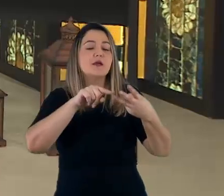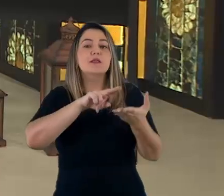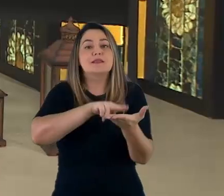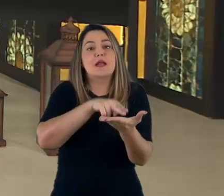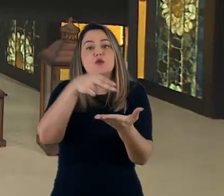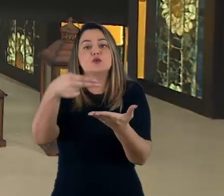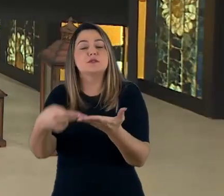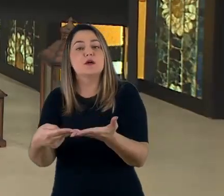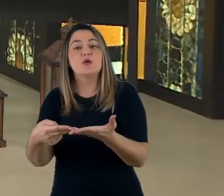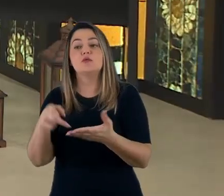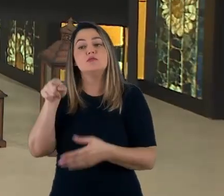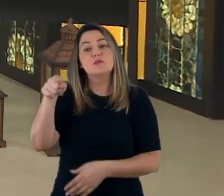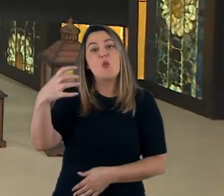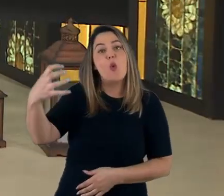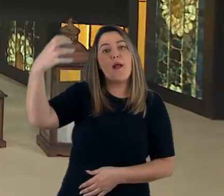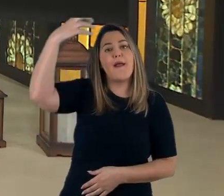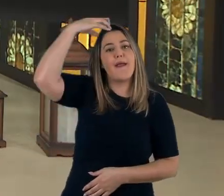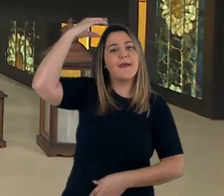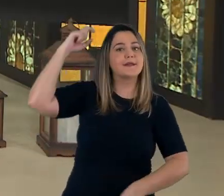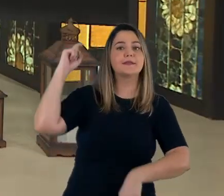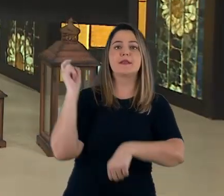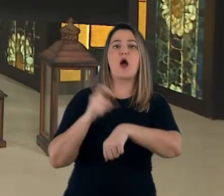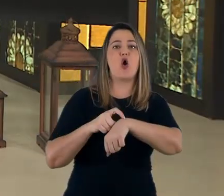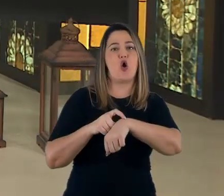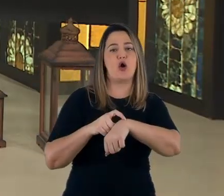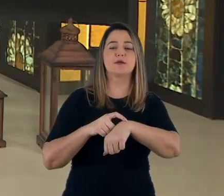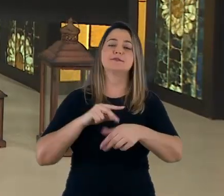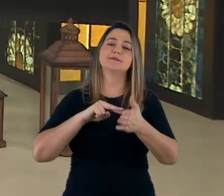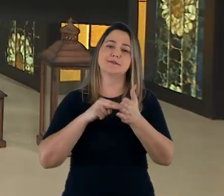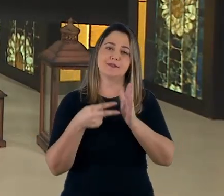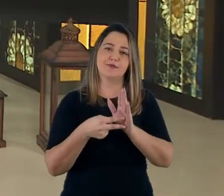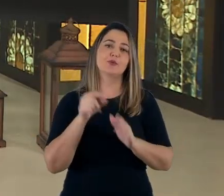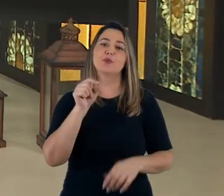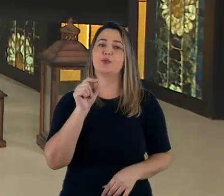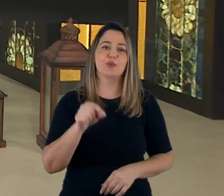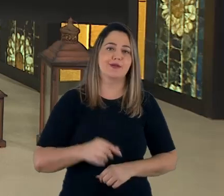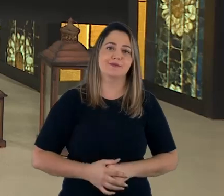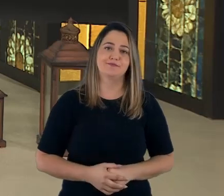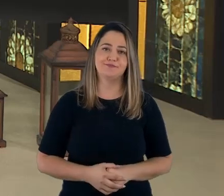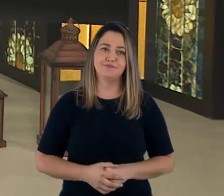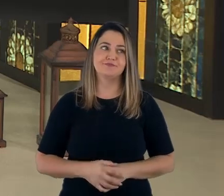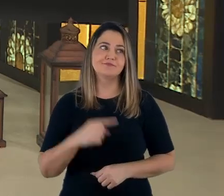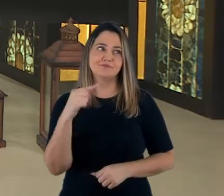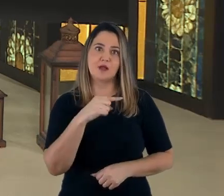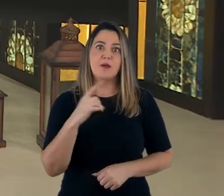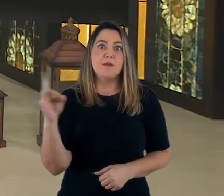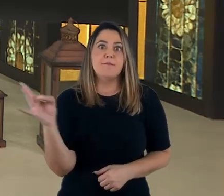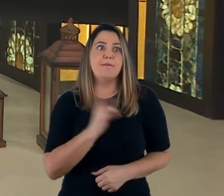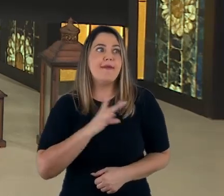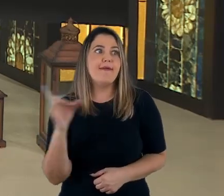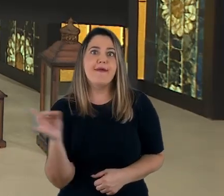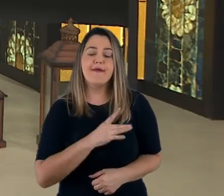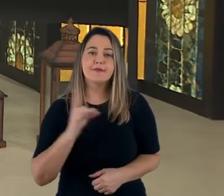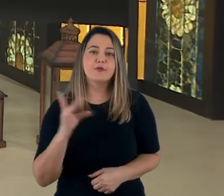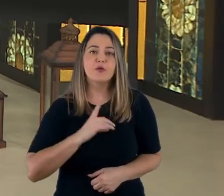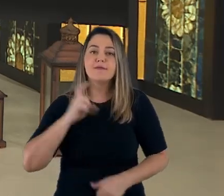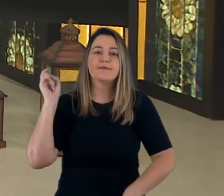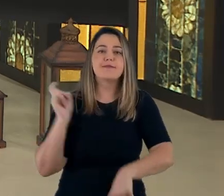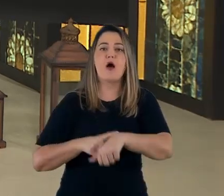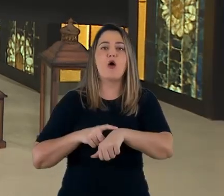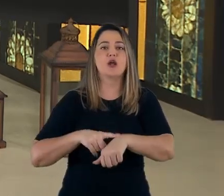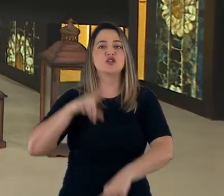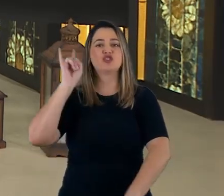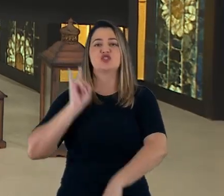sendo nada mais, nada menos, um eufemismo bíblico para descrever que o rei estava com tanto medo que teve